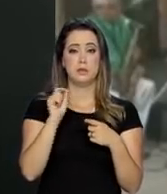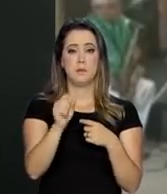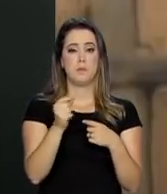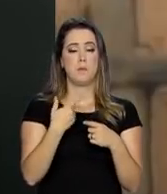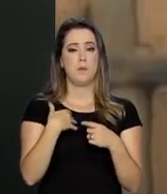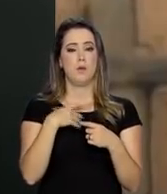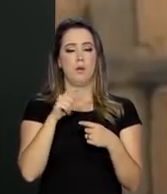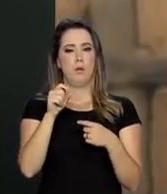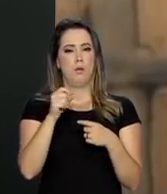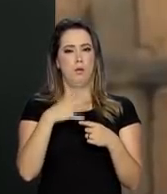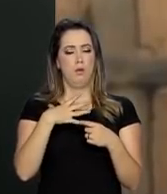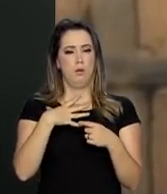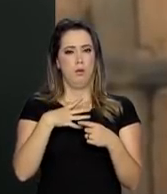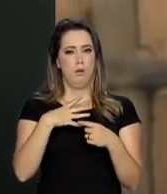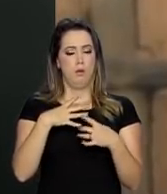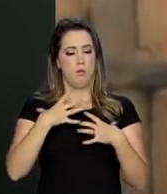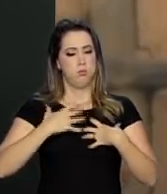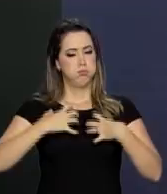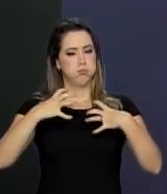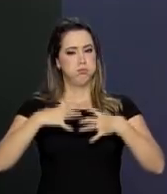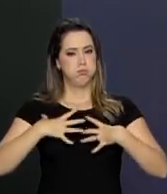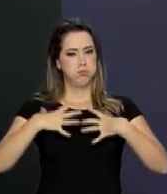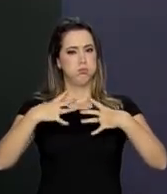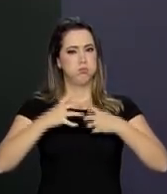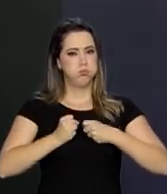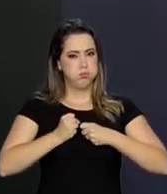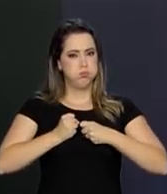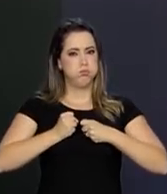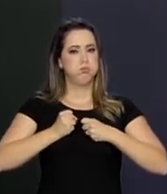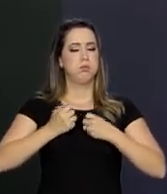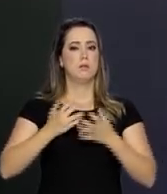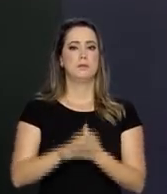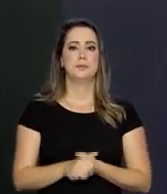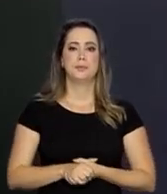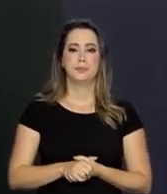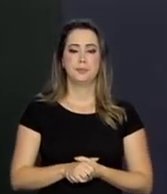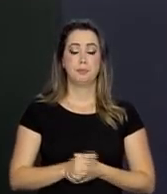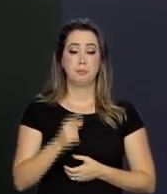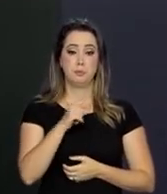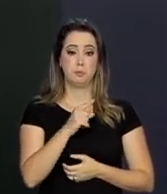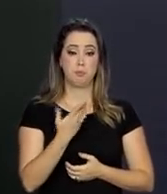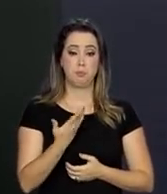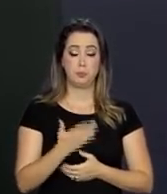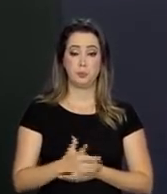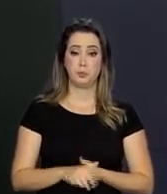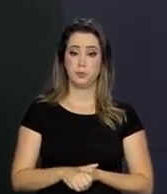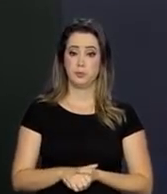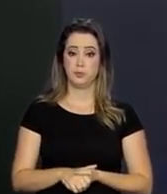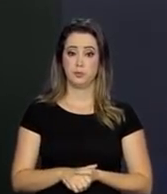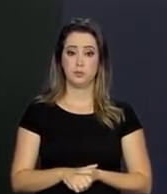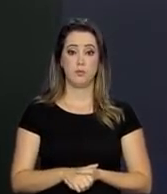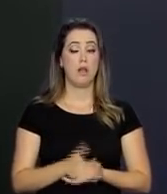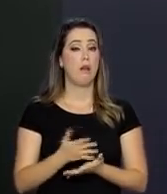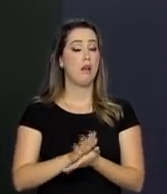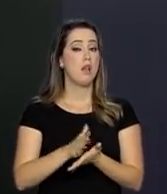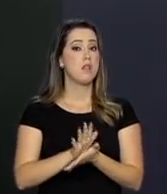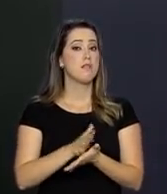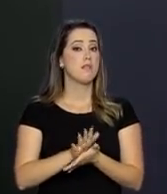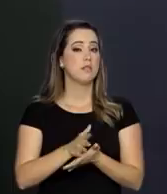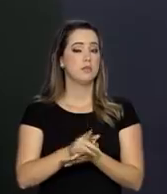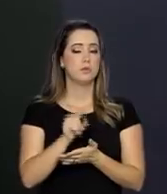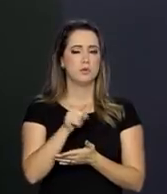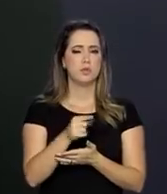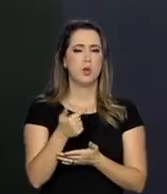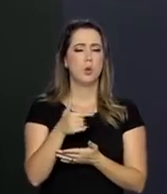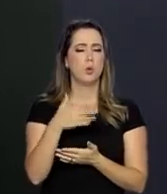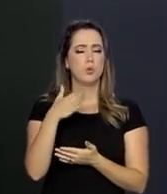de insuficiência cardiorrespiratória. Não entendi o enredo deste samba, amor. Já